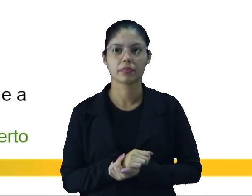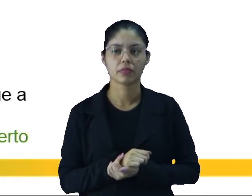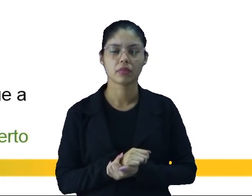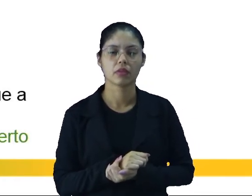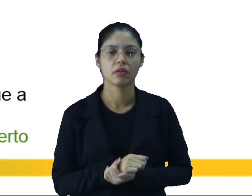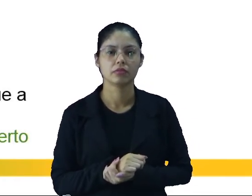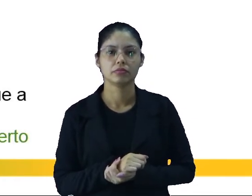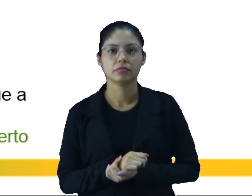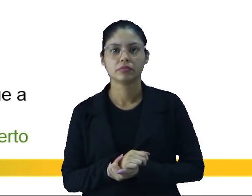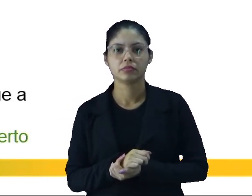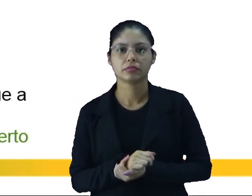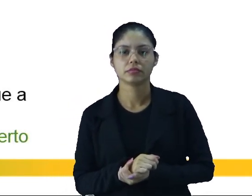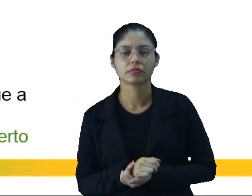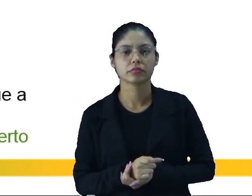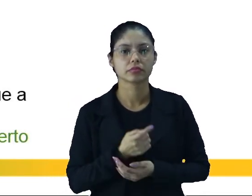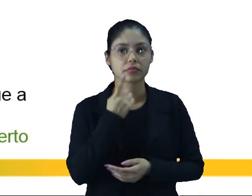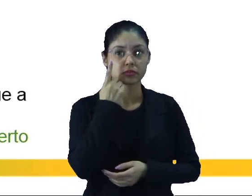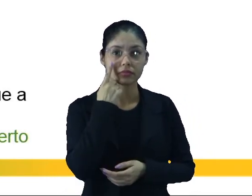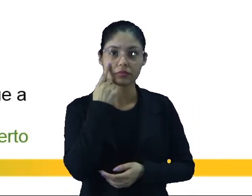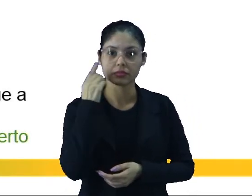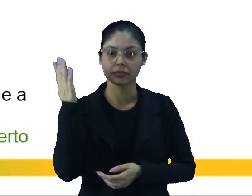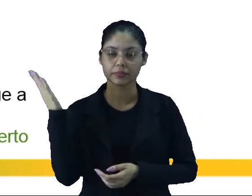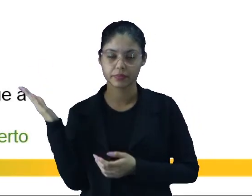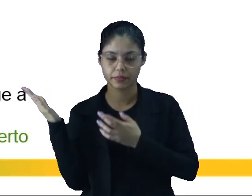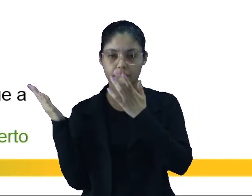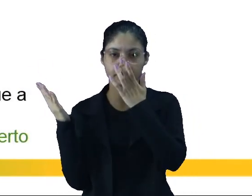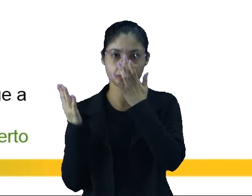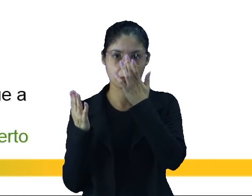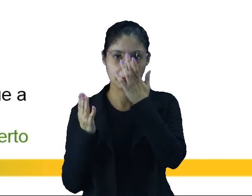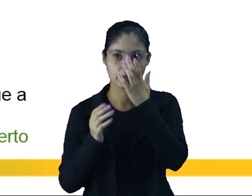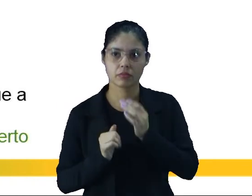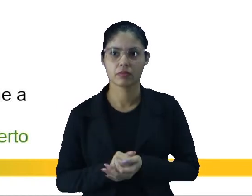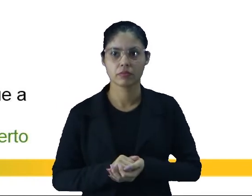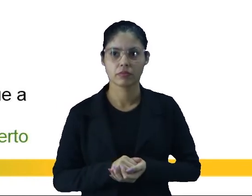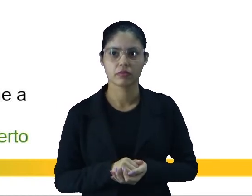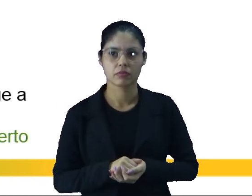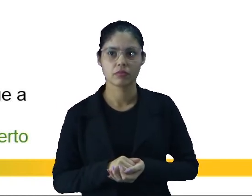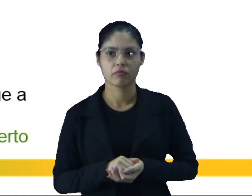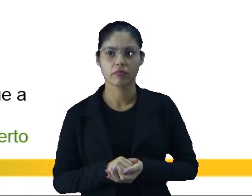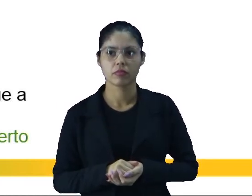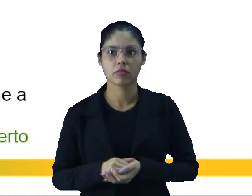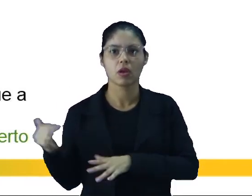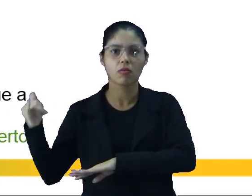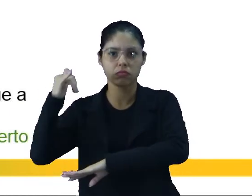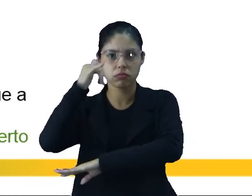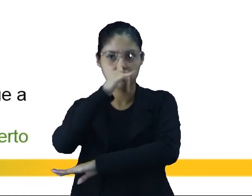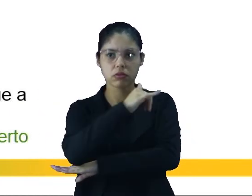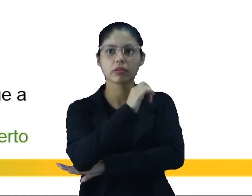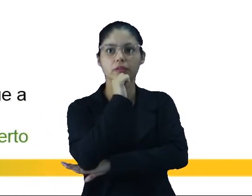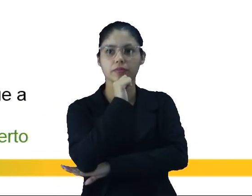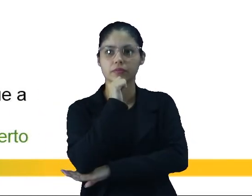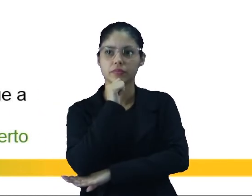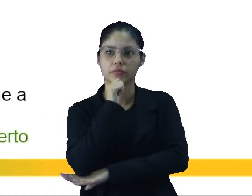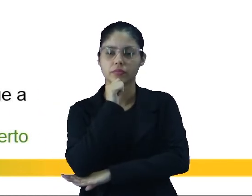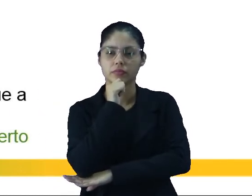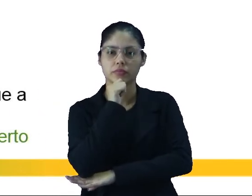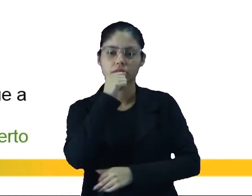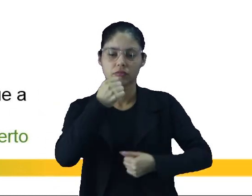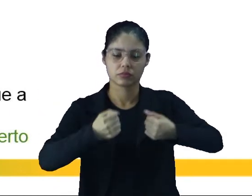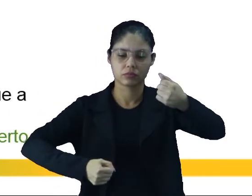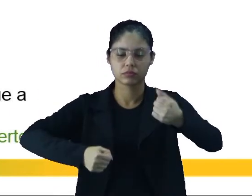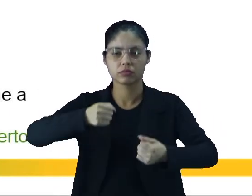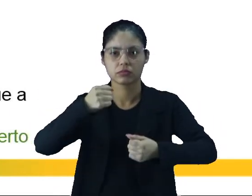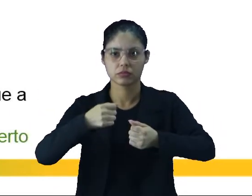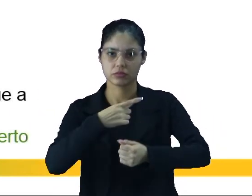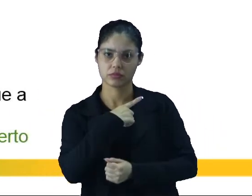Vamos lá. Observa bem essa questão aqui, ó. Corpo de bombeiros. Um avião e um caminhão de bombeiros